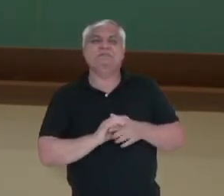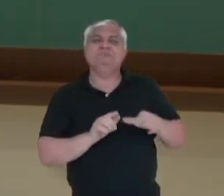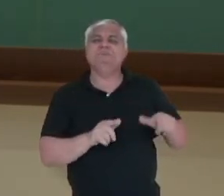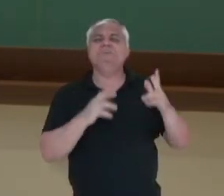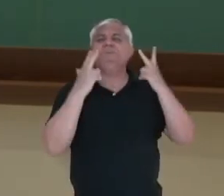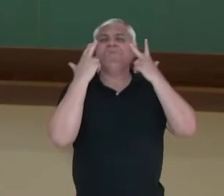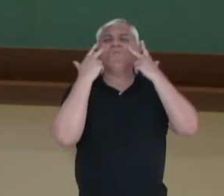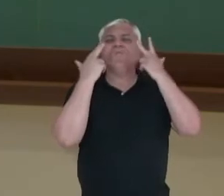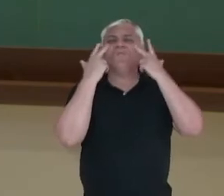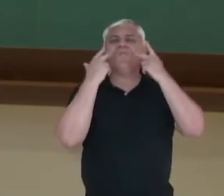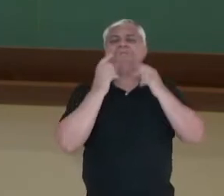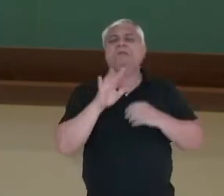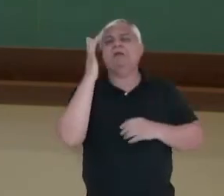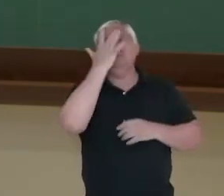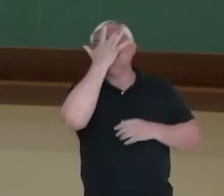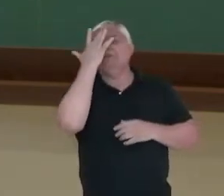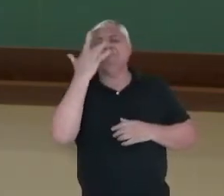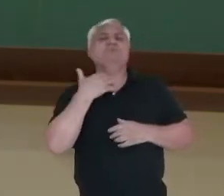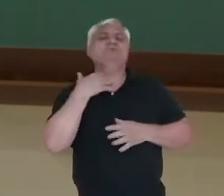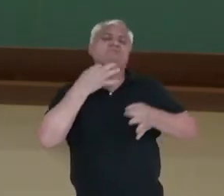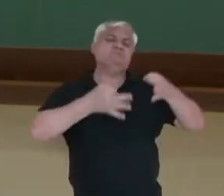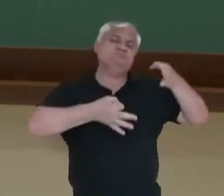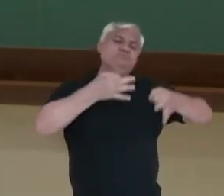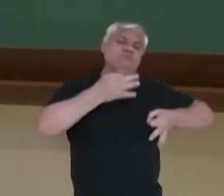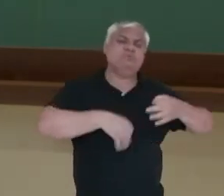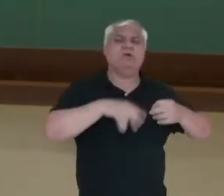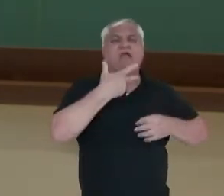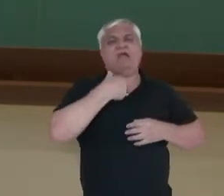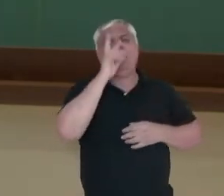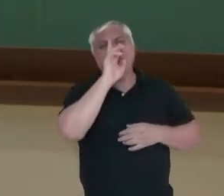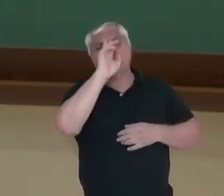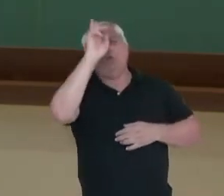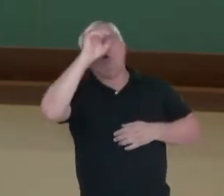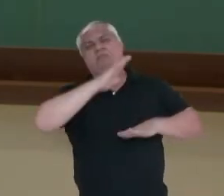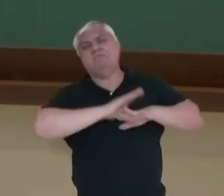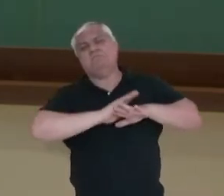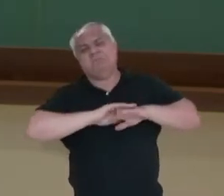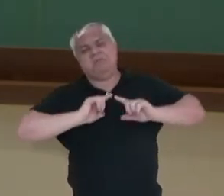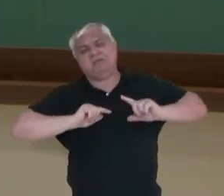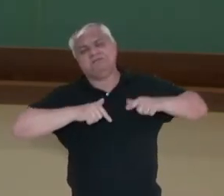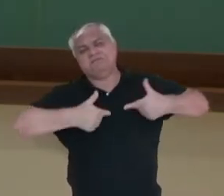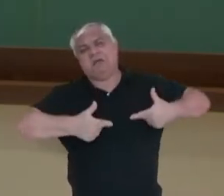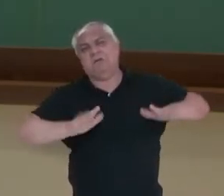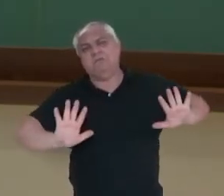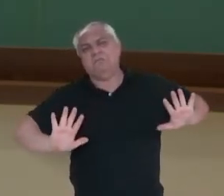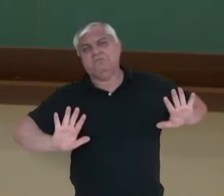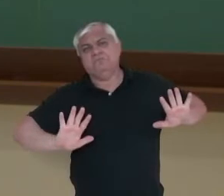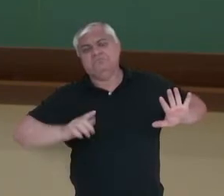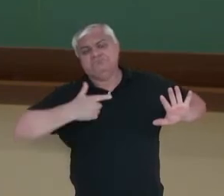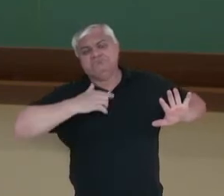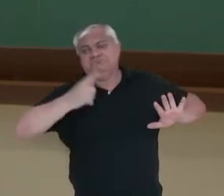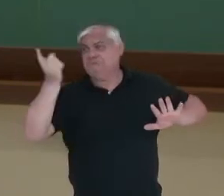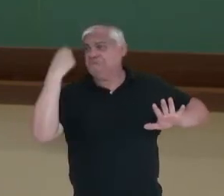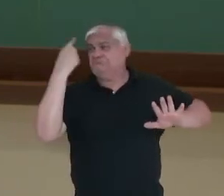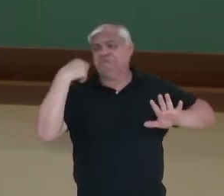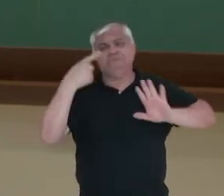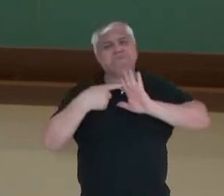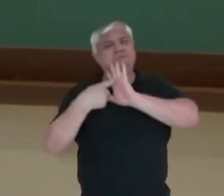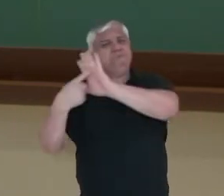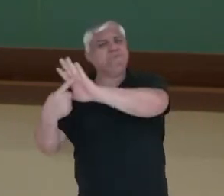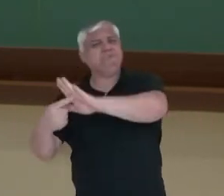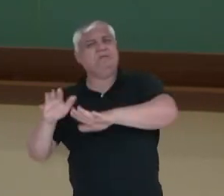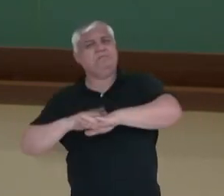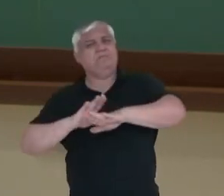pessoas elas são juízes, né, são donas das suas próprias ações, e elas estão